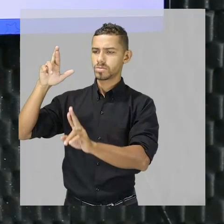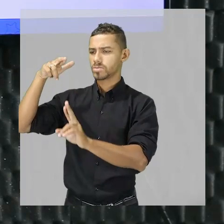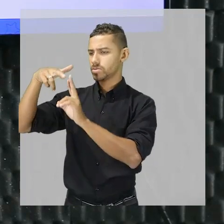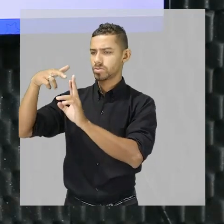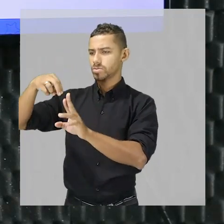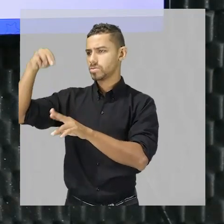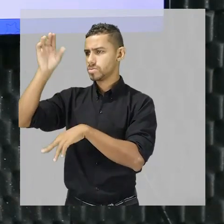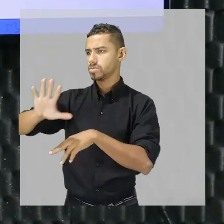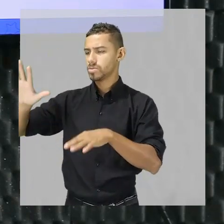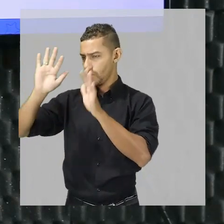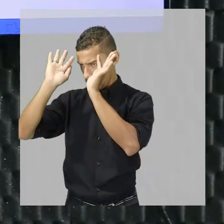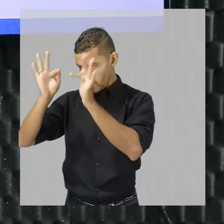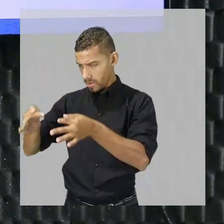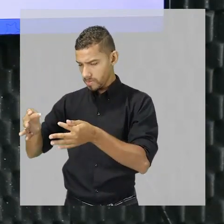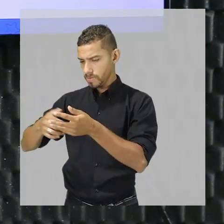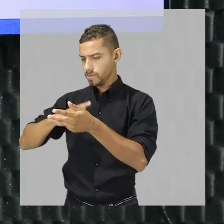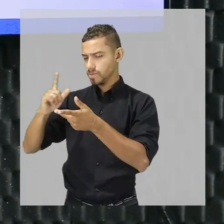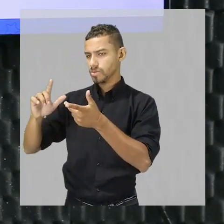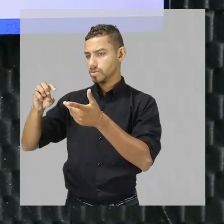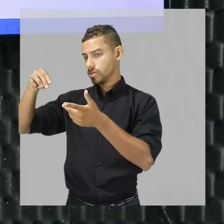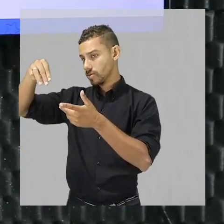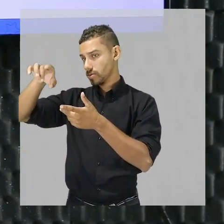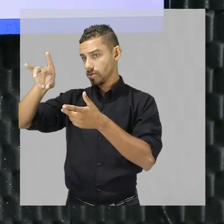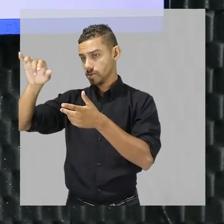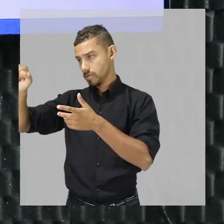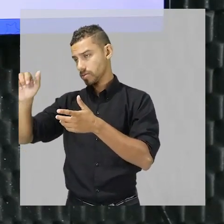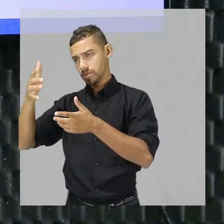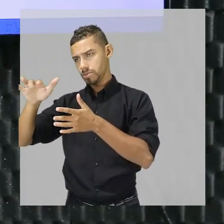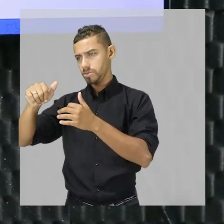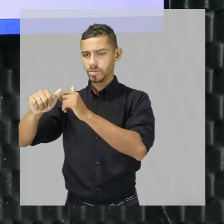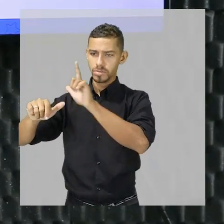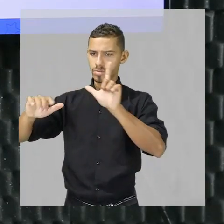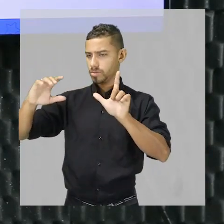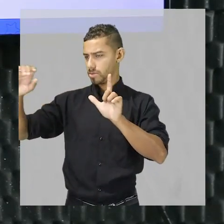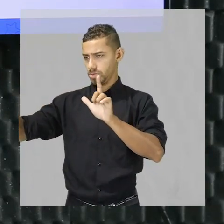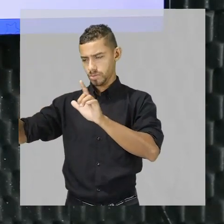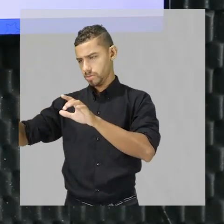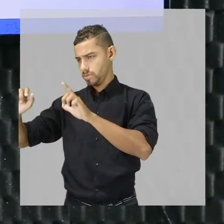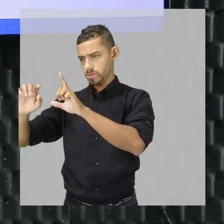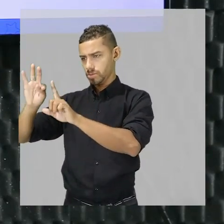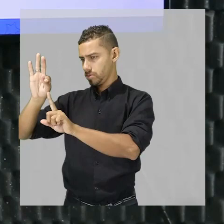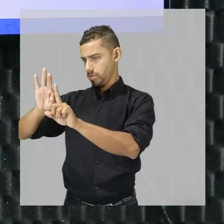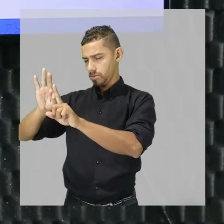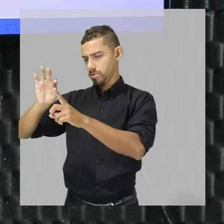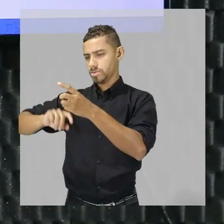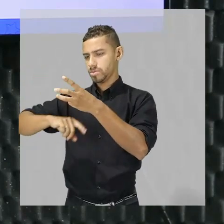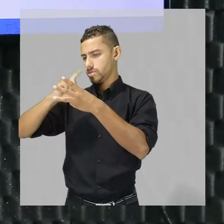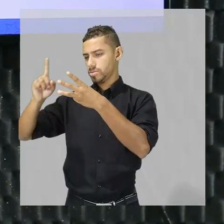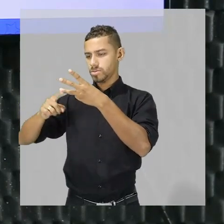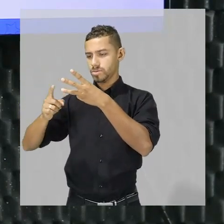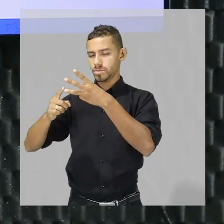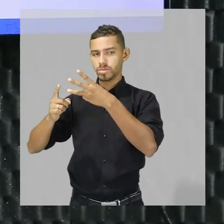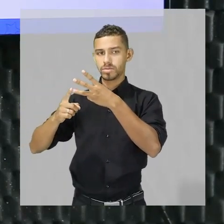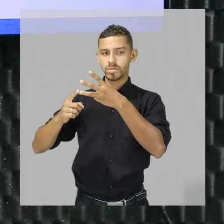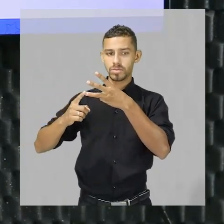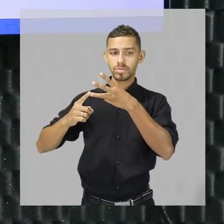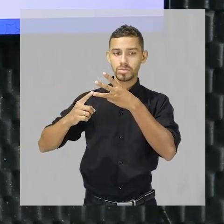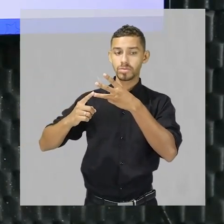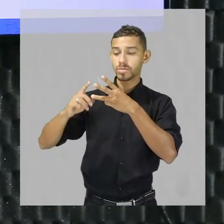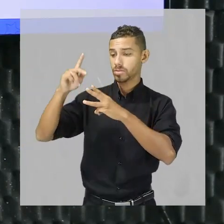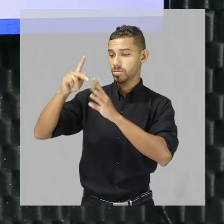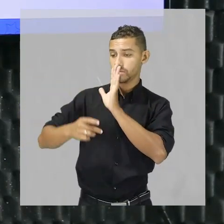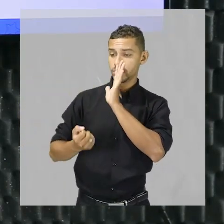sua maior fidelidade nas regiões de média latitude, as regiões temperadas do planeta. E por último, a chamada a